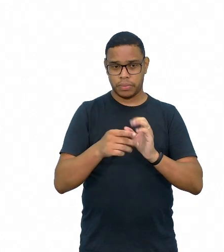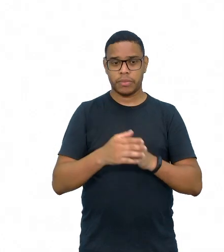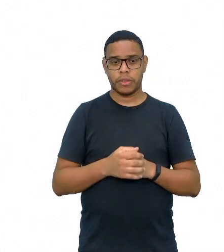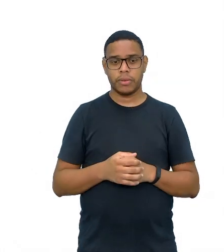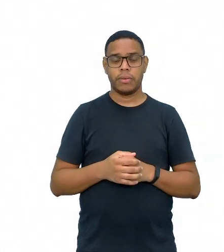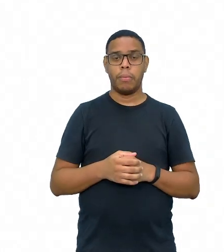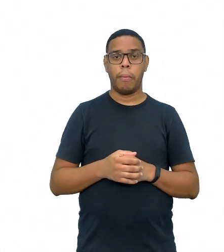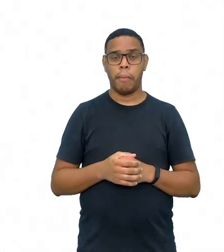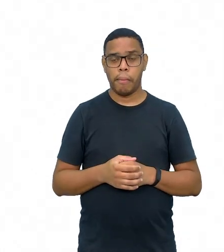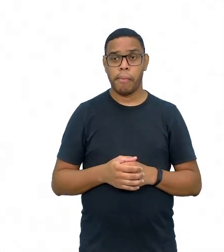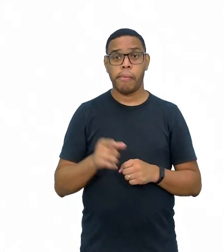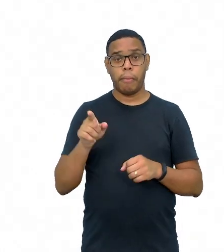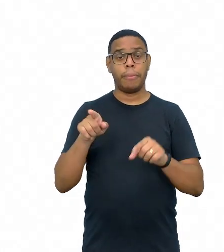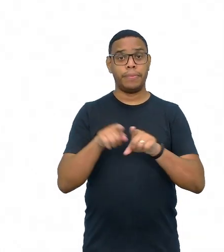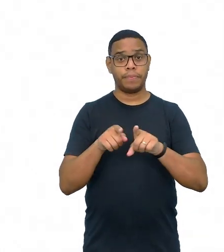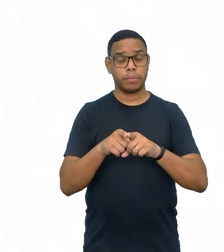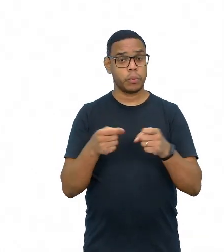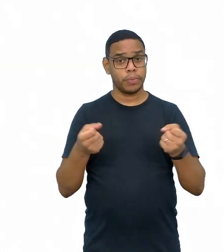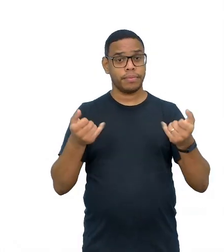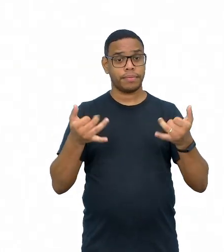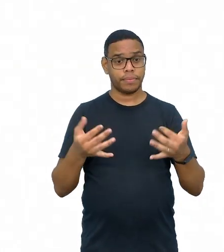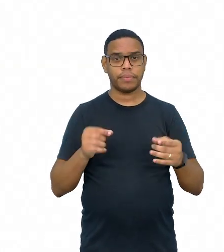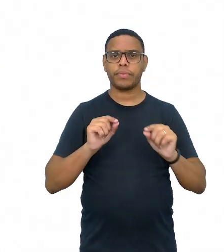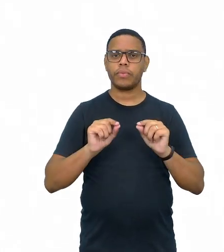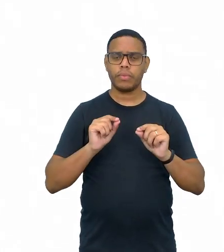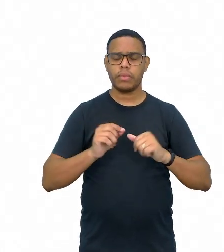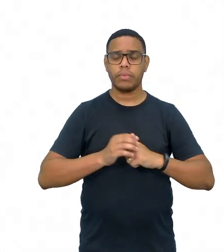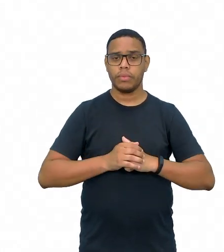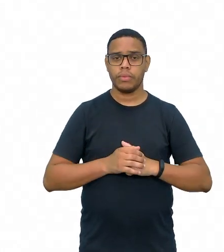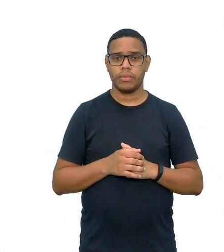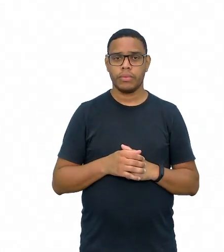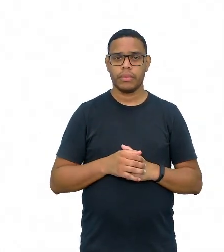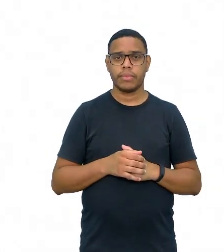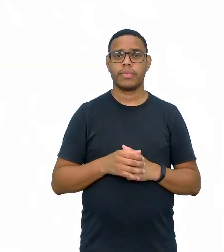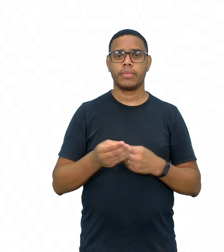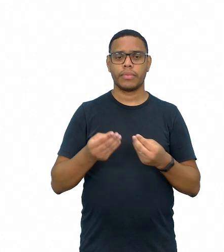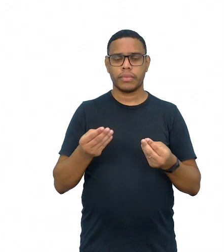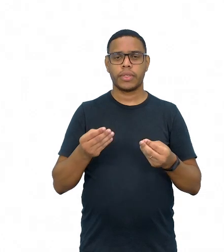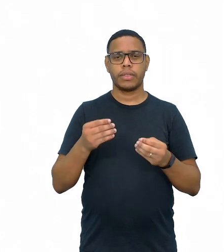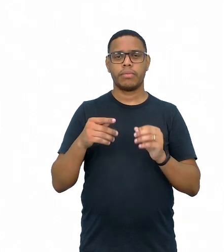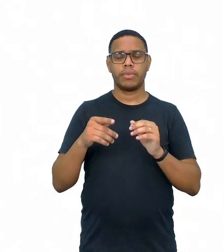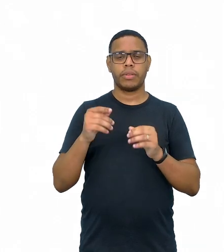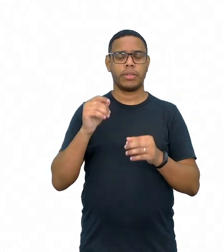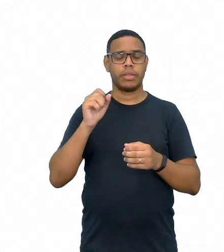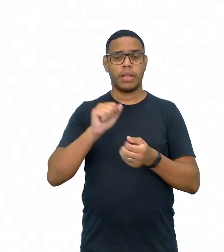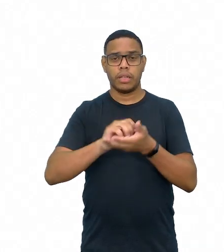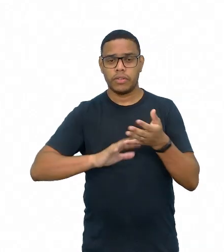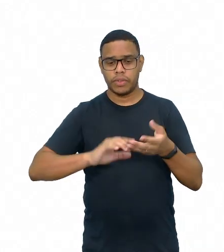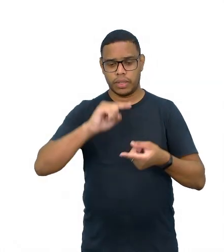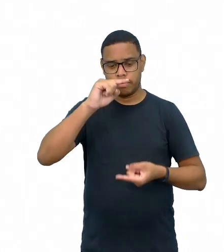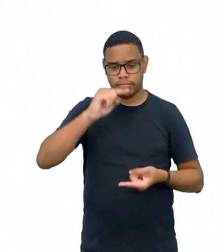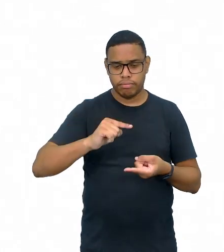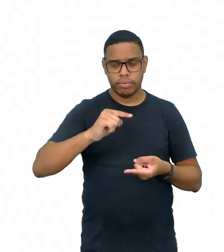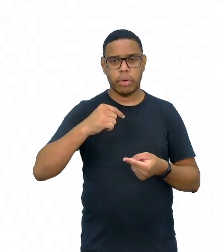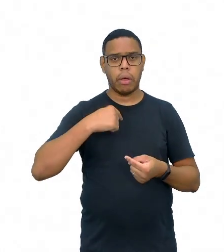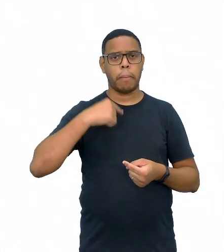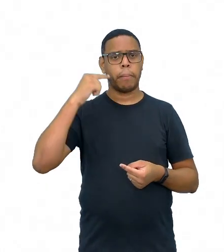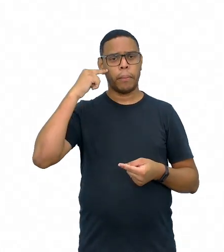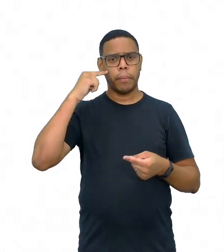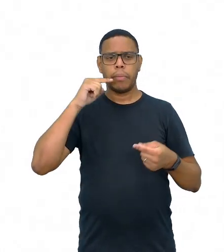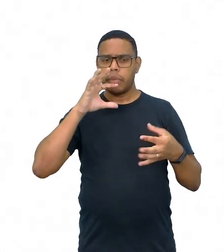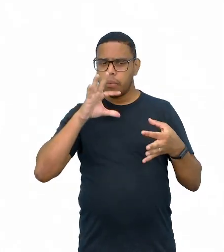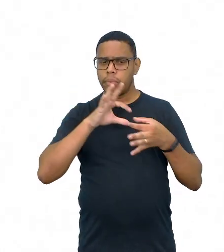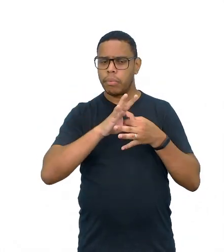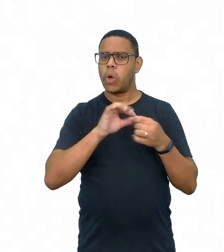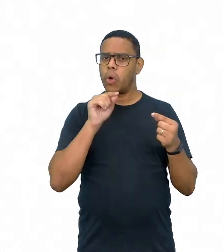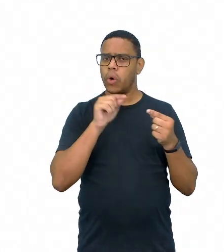ele também falou um pouco, né, das mini lições, né, que eu posso atrelar dentro